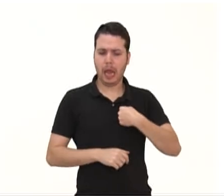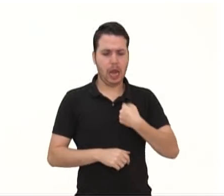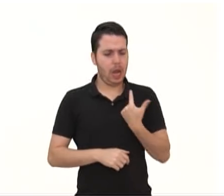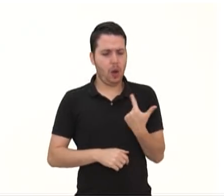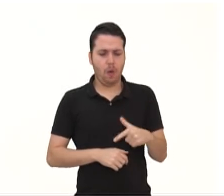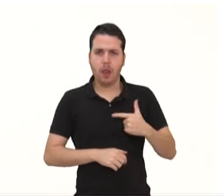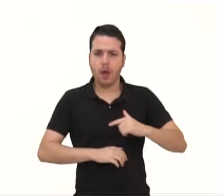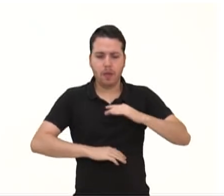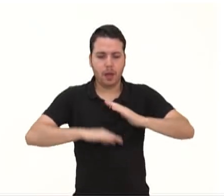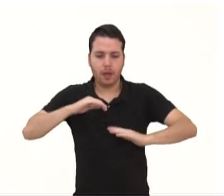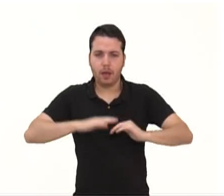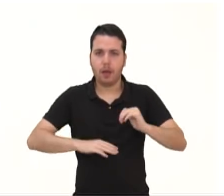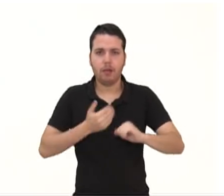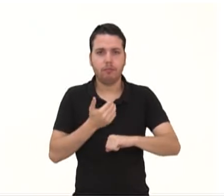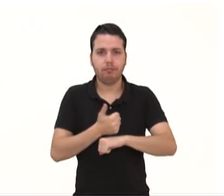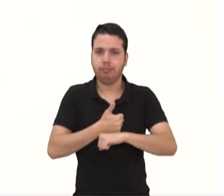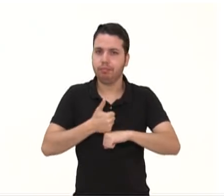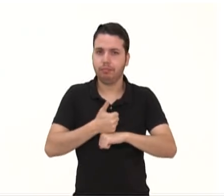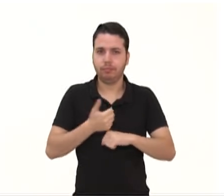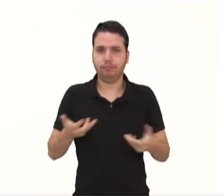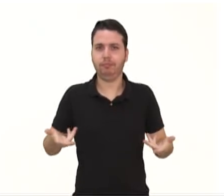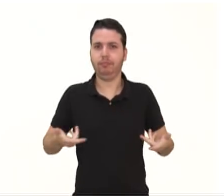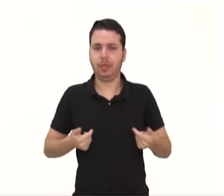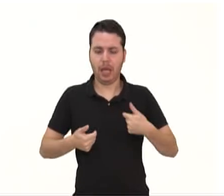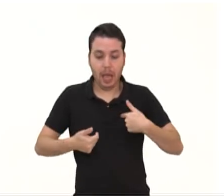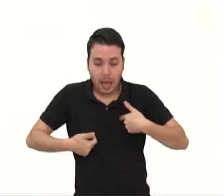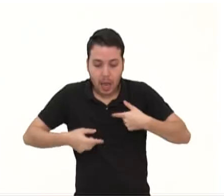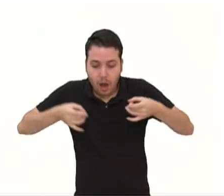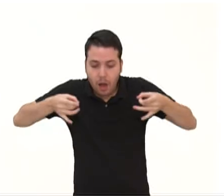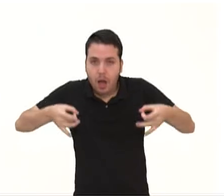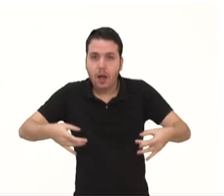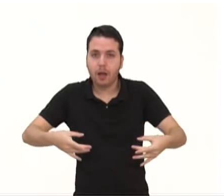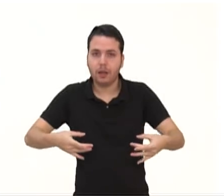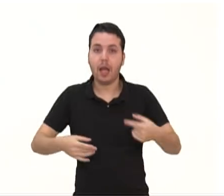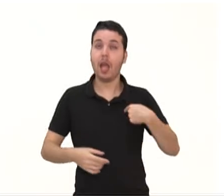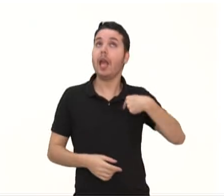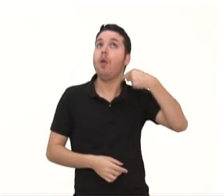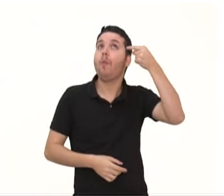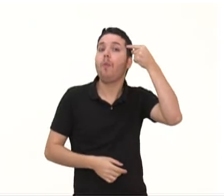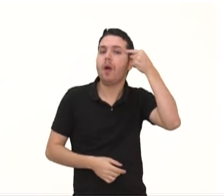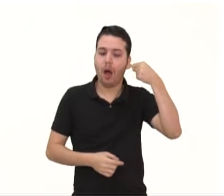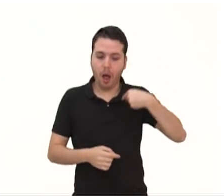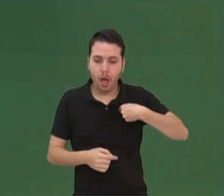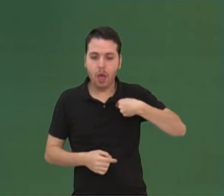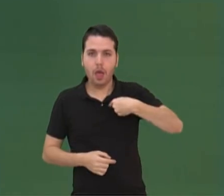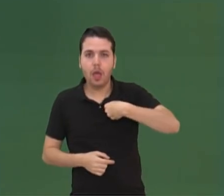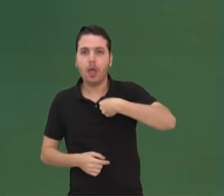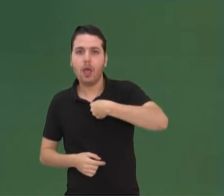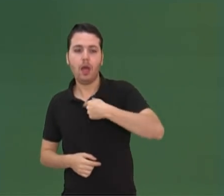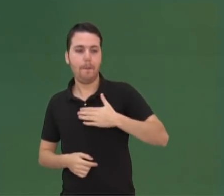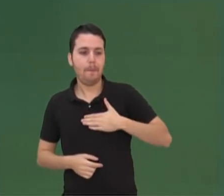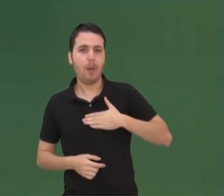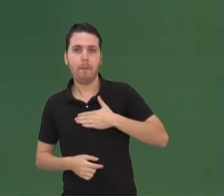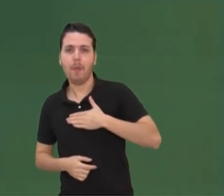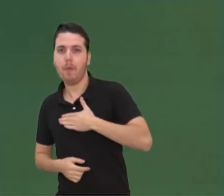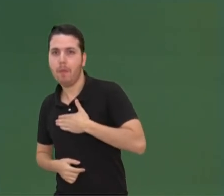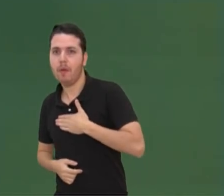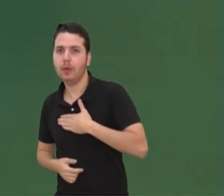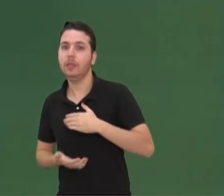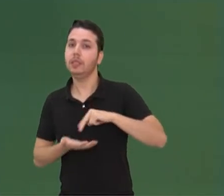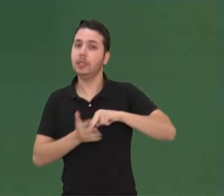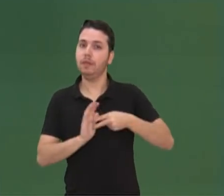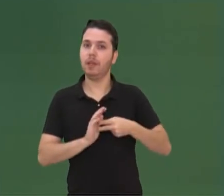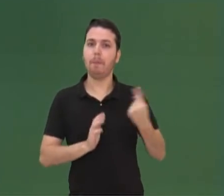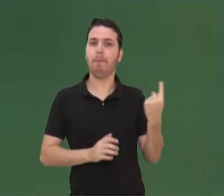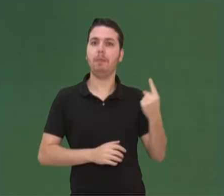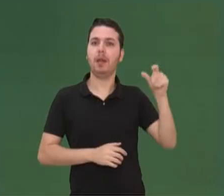talento, desisti. Pensei ser engenheiro. Professora, mas você falou eu? Mas